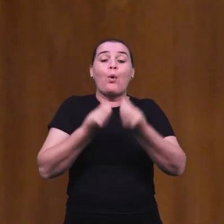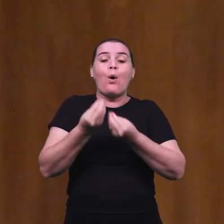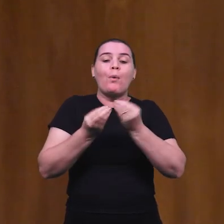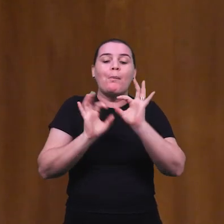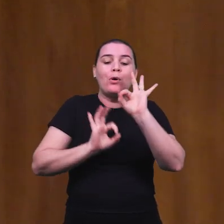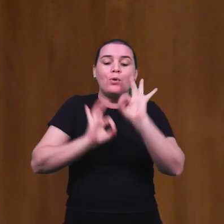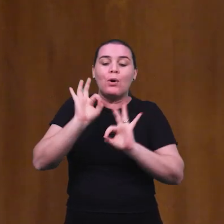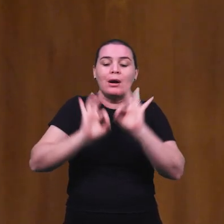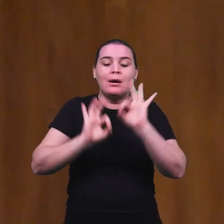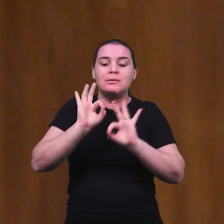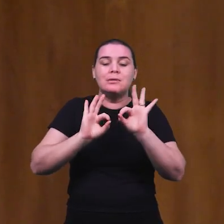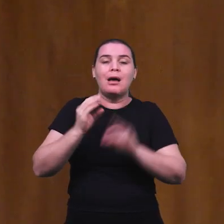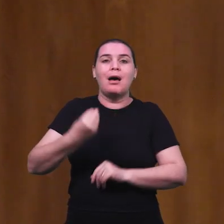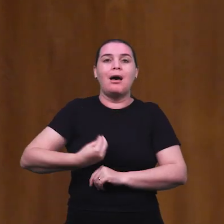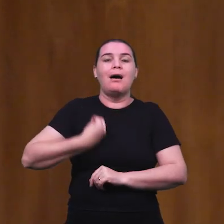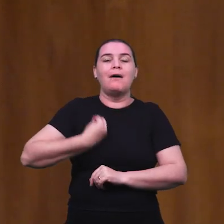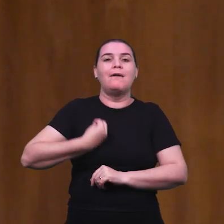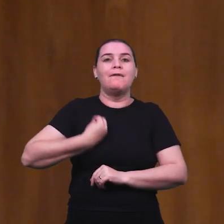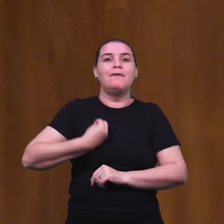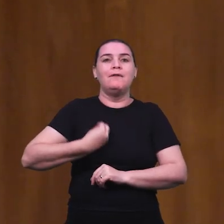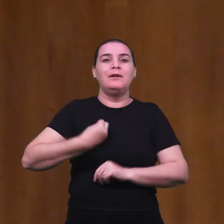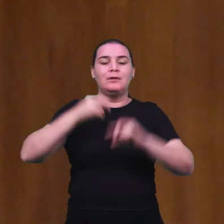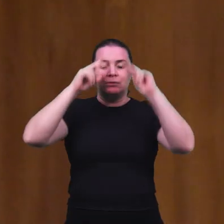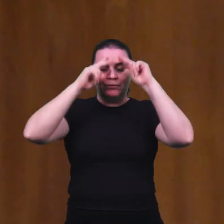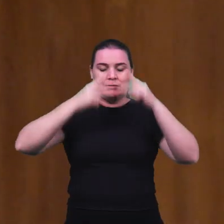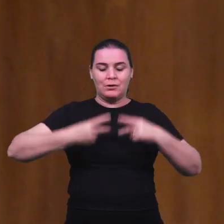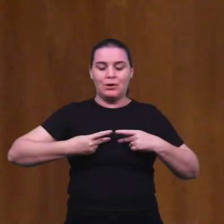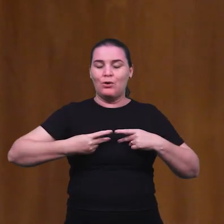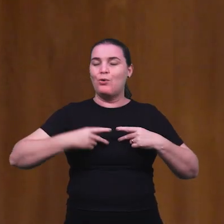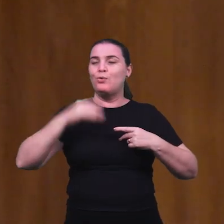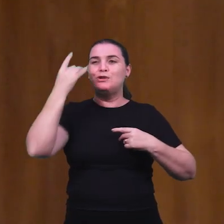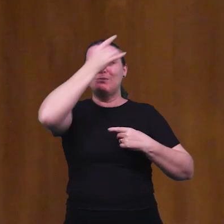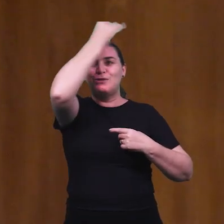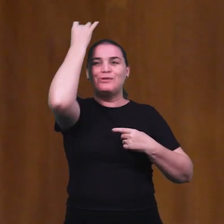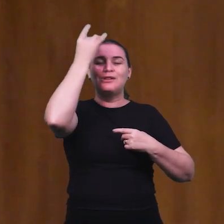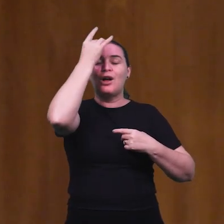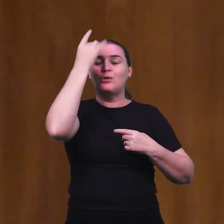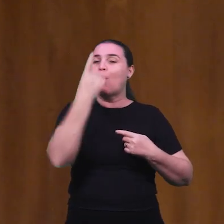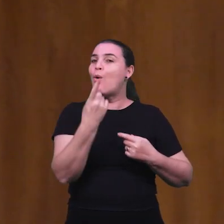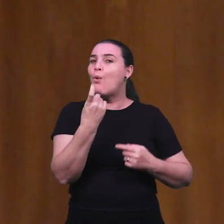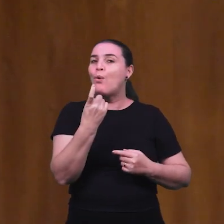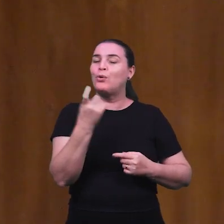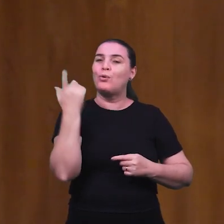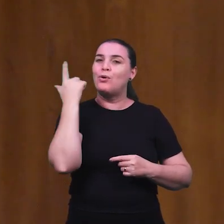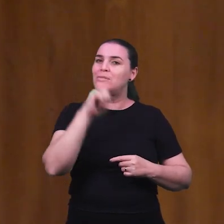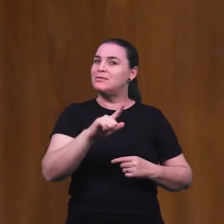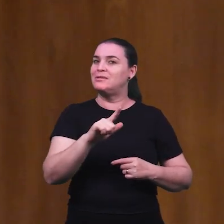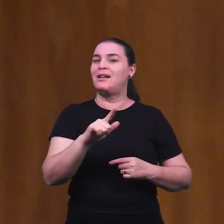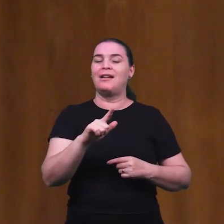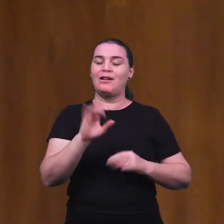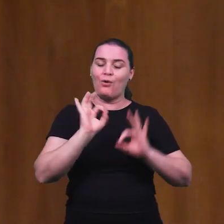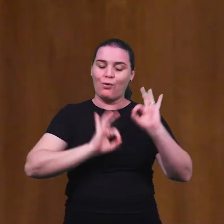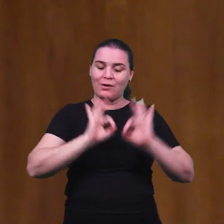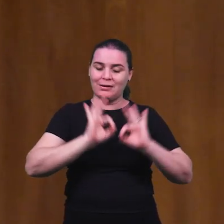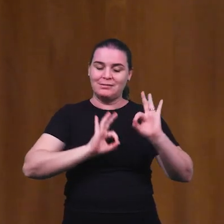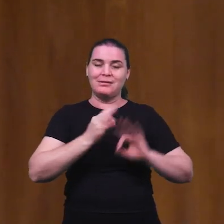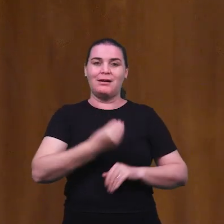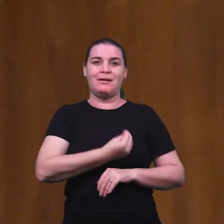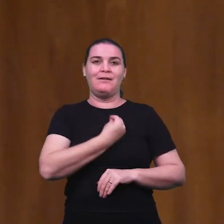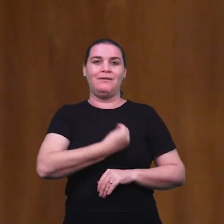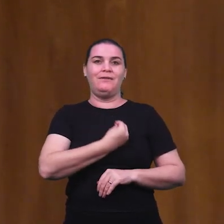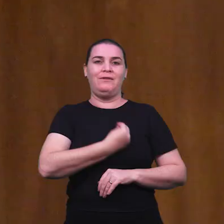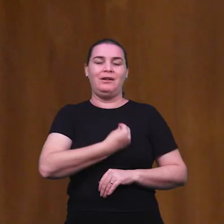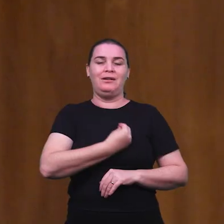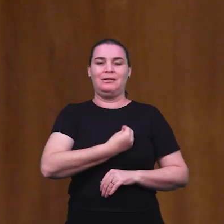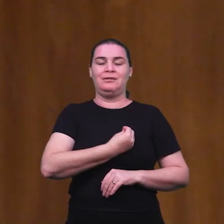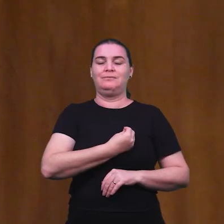homem. O Espírito Santo é o único que pode organizar a vida do homem. Por isso é tão destacado a necessidade do